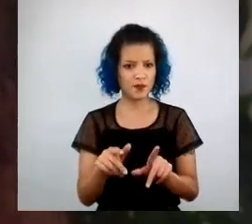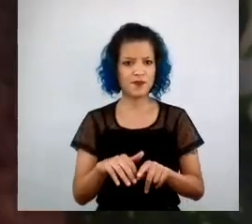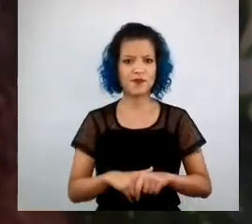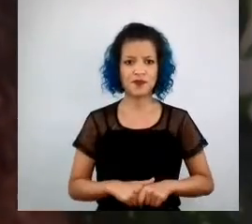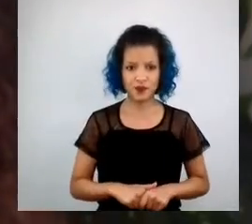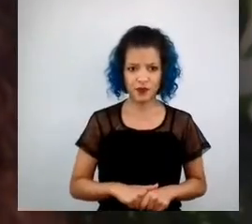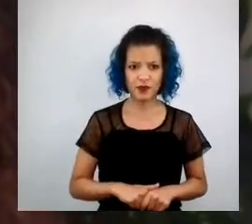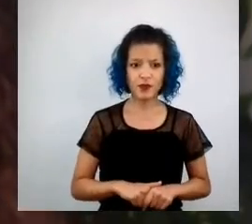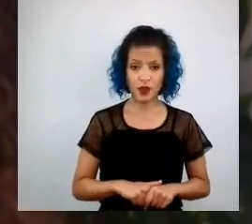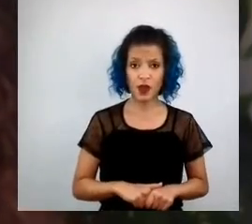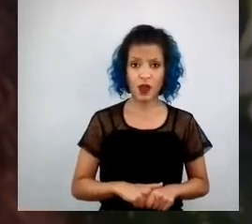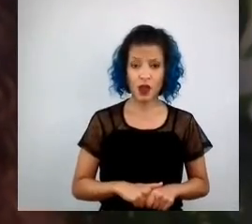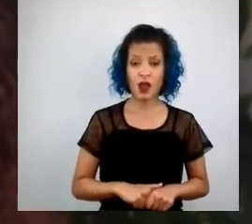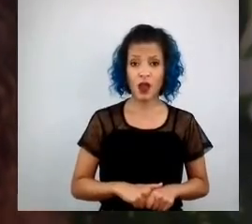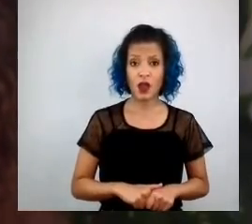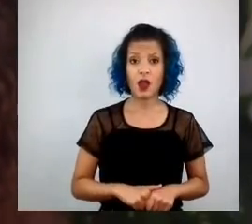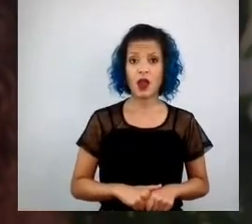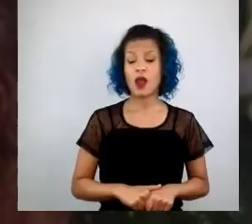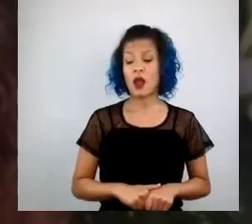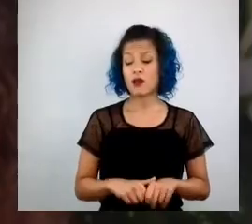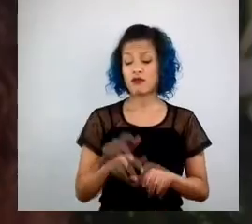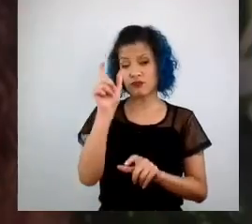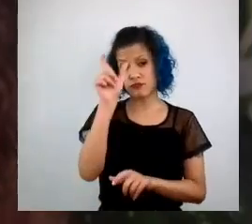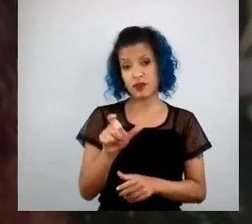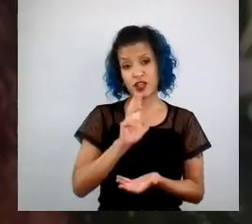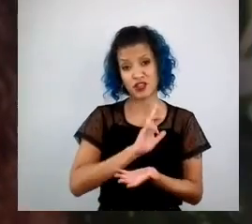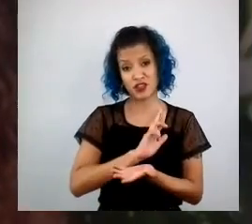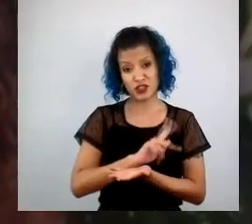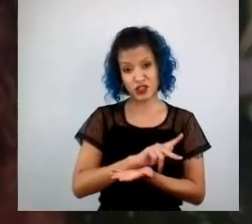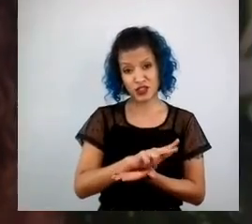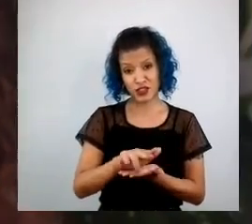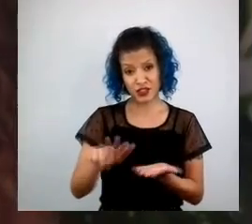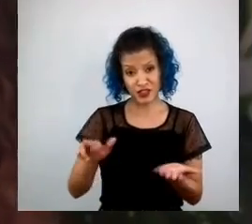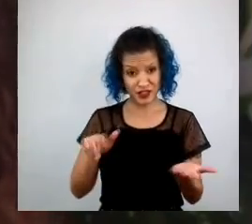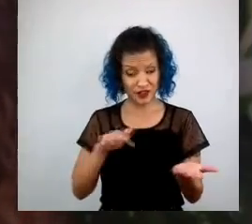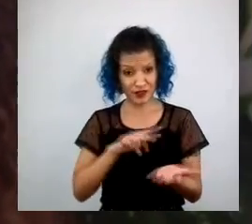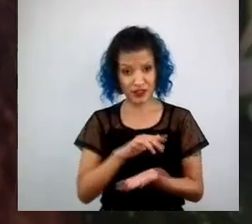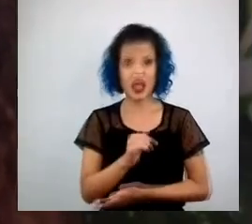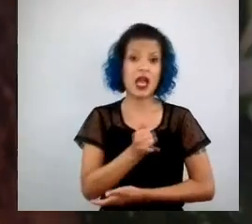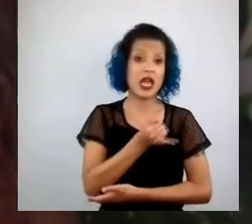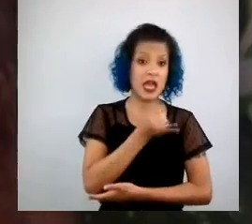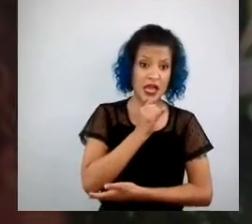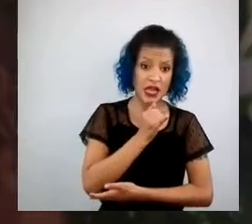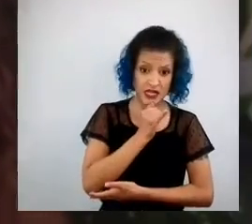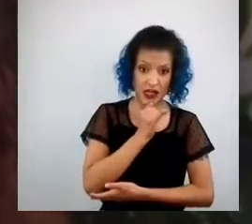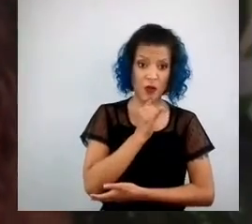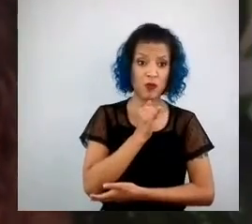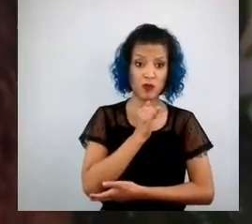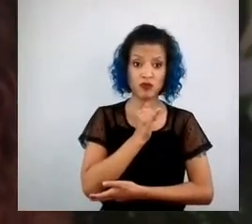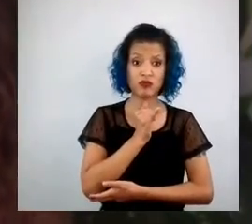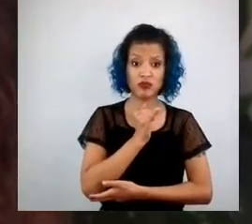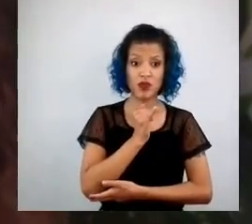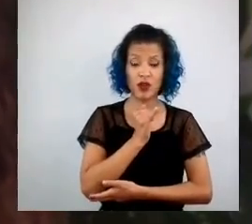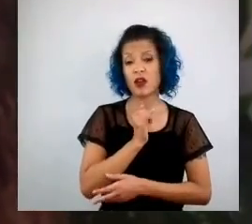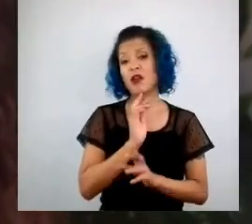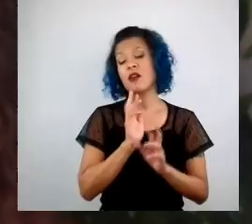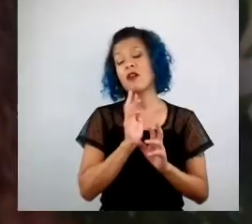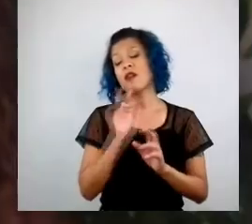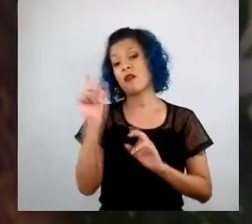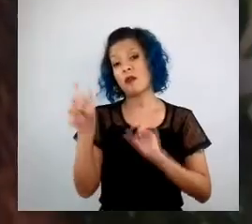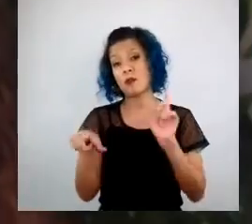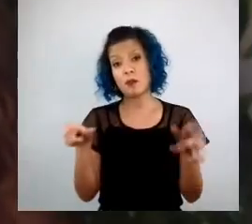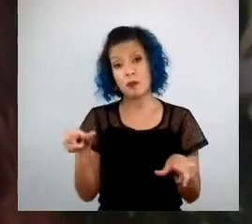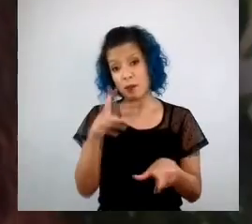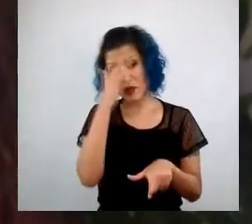mais amplo da palavra, como, por exemplo, diversidade de pessoas, contribui